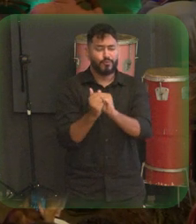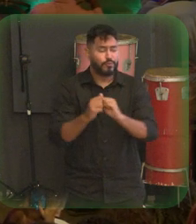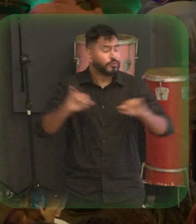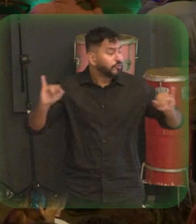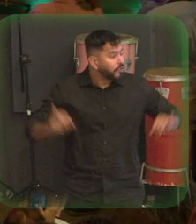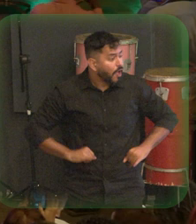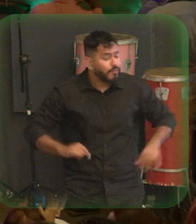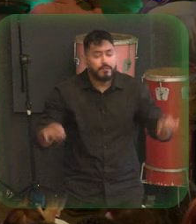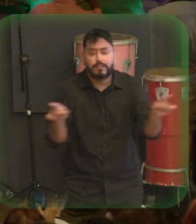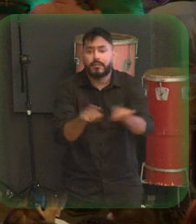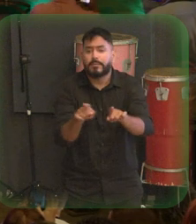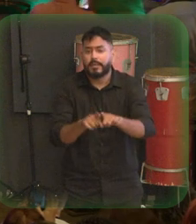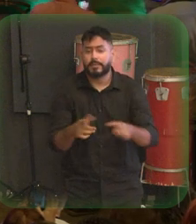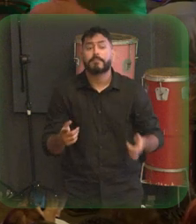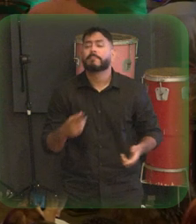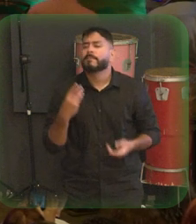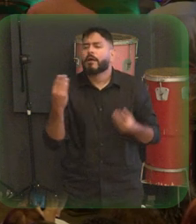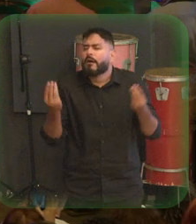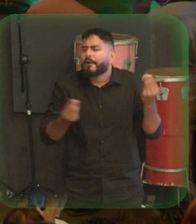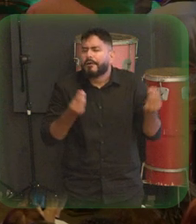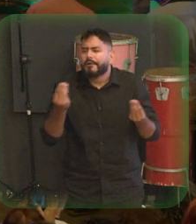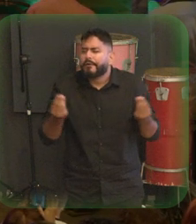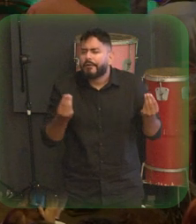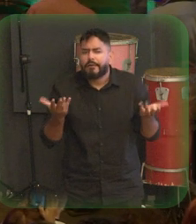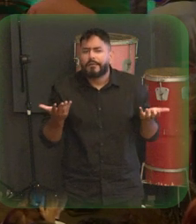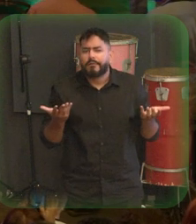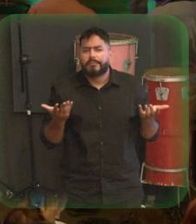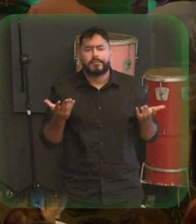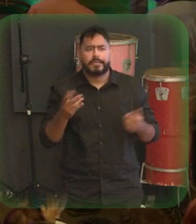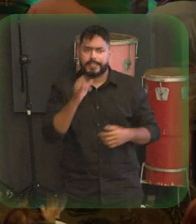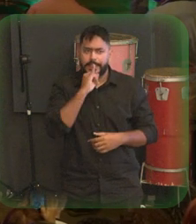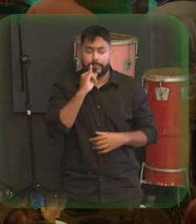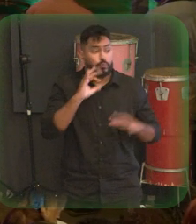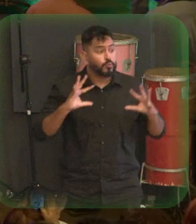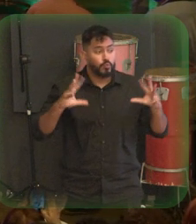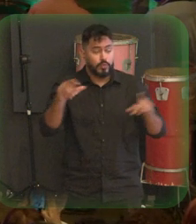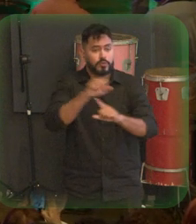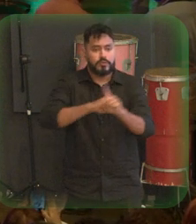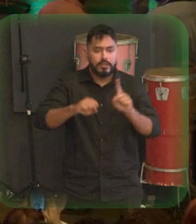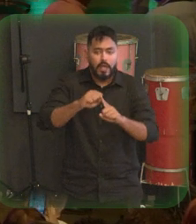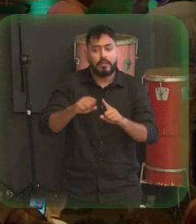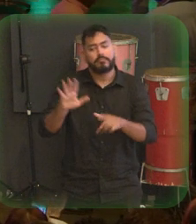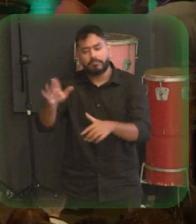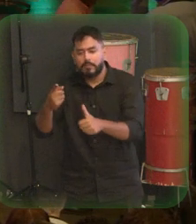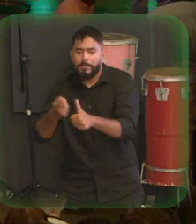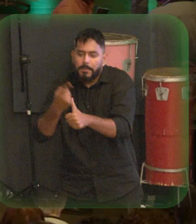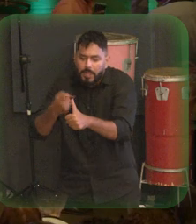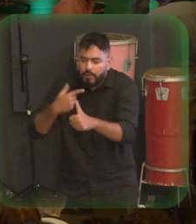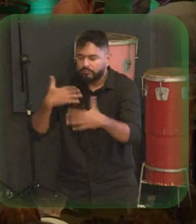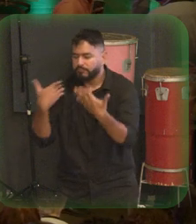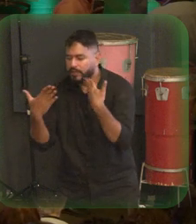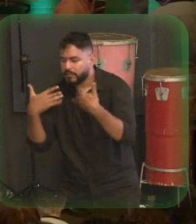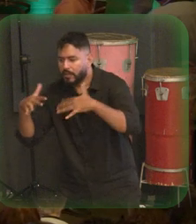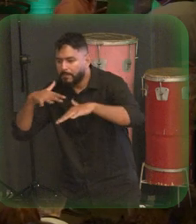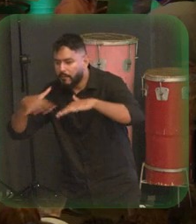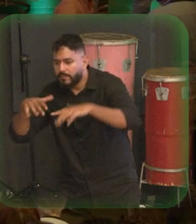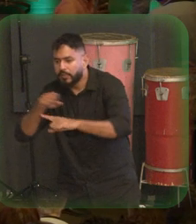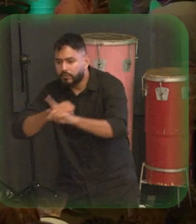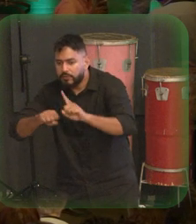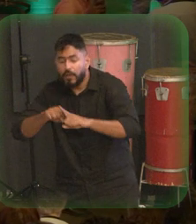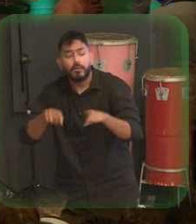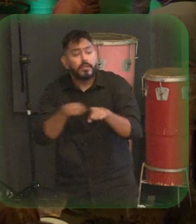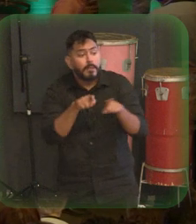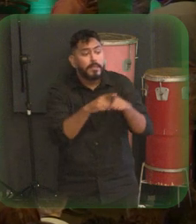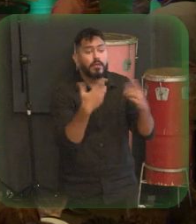agruras. Como é que nós podemos envolver outros setores da sociedade, conversar primeiro com os movimentos sociais, conversar com